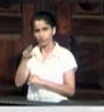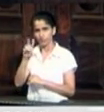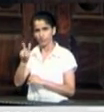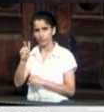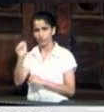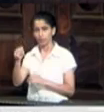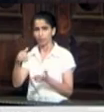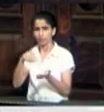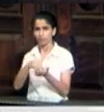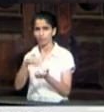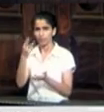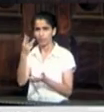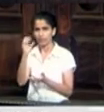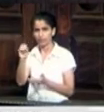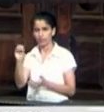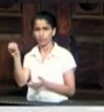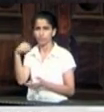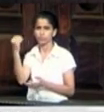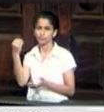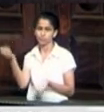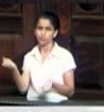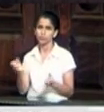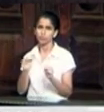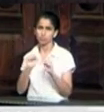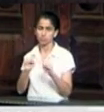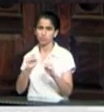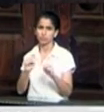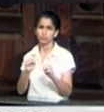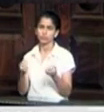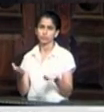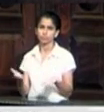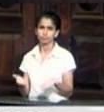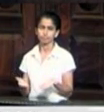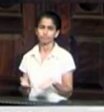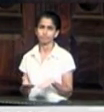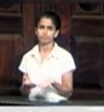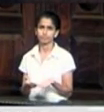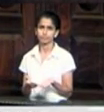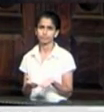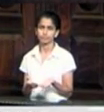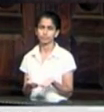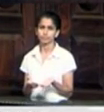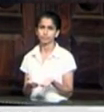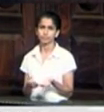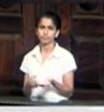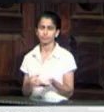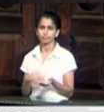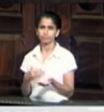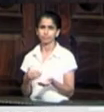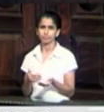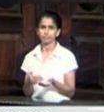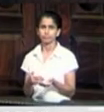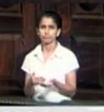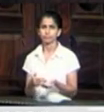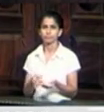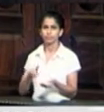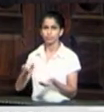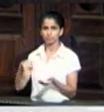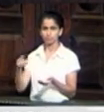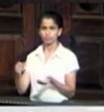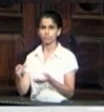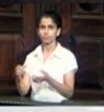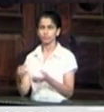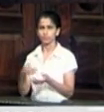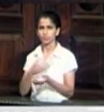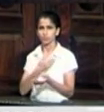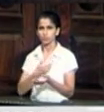desse mês, e é possível que isso dê aos cofres públicos,